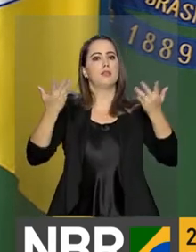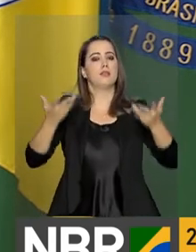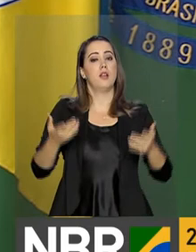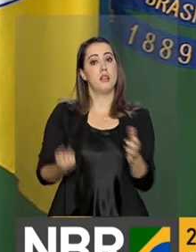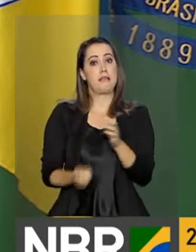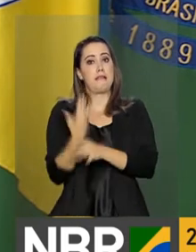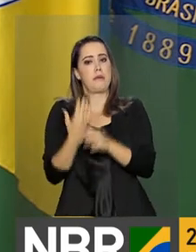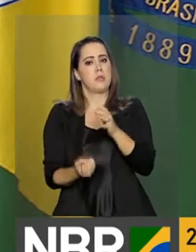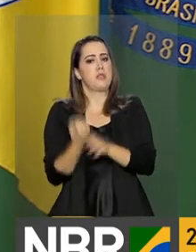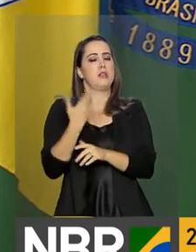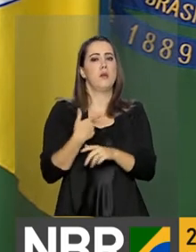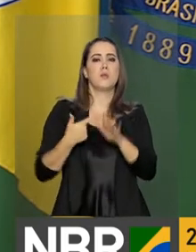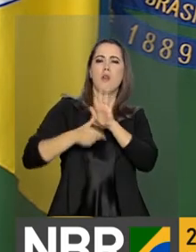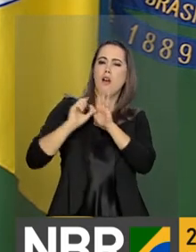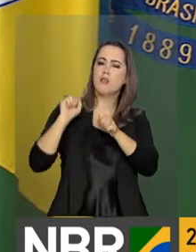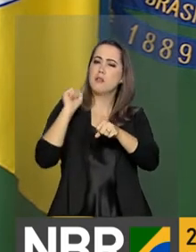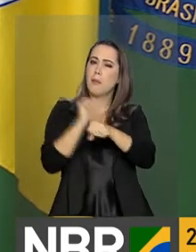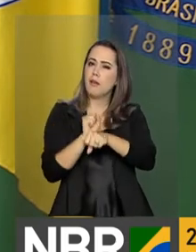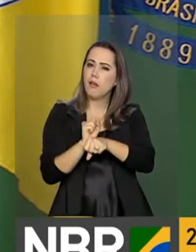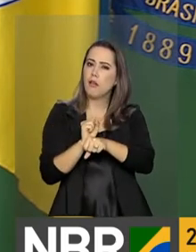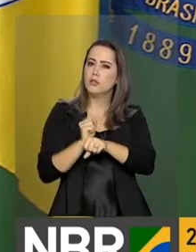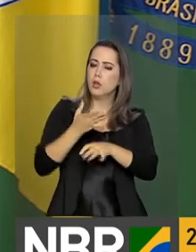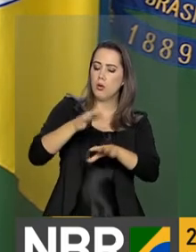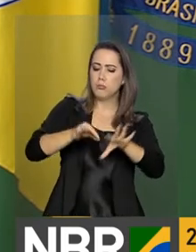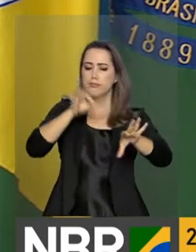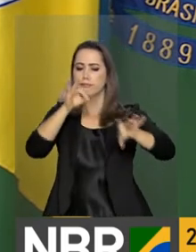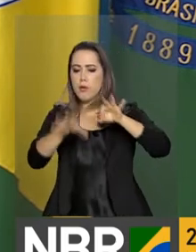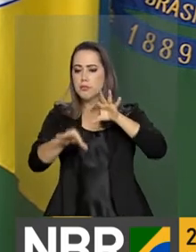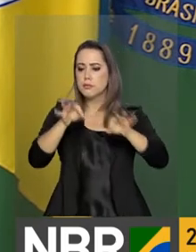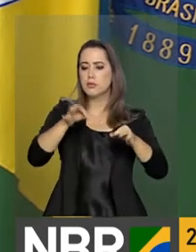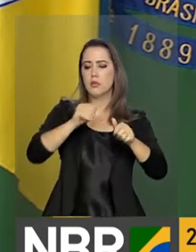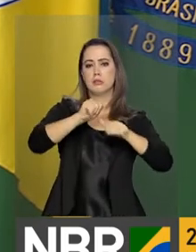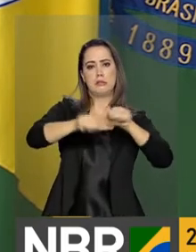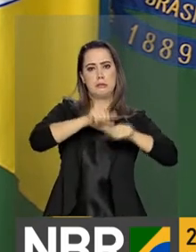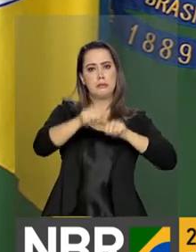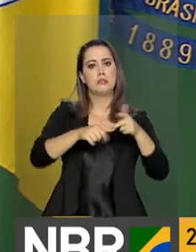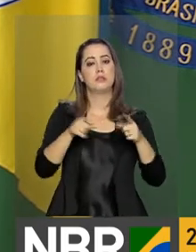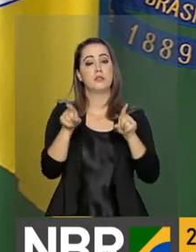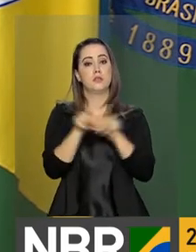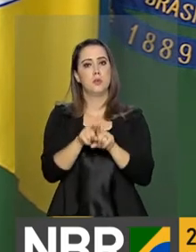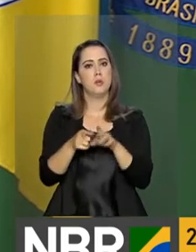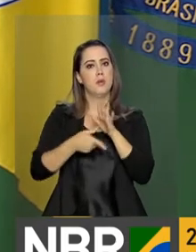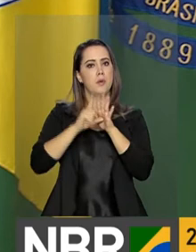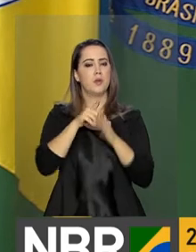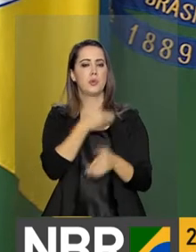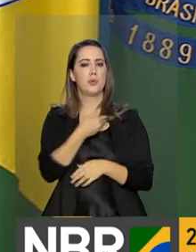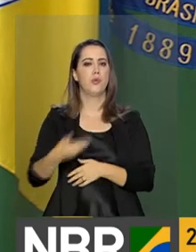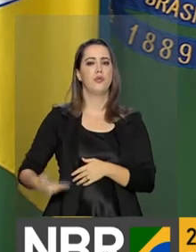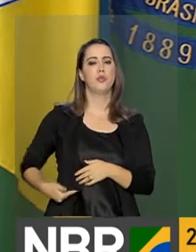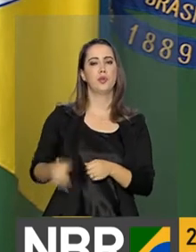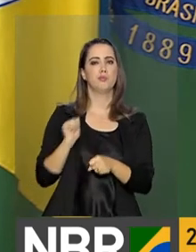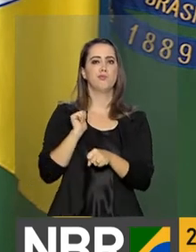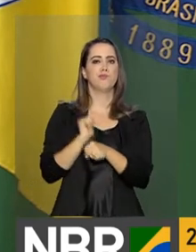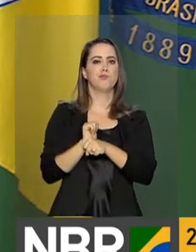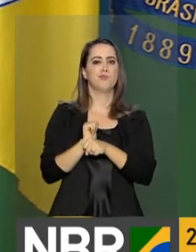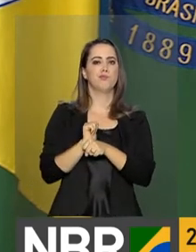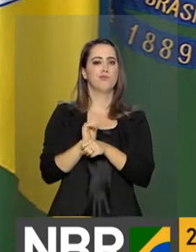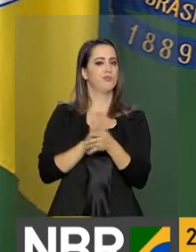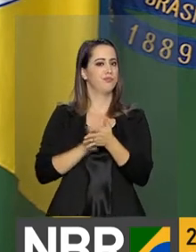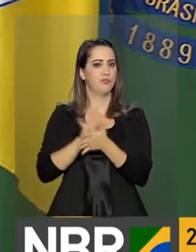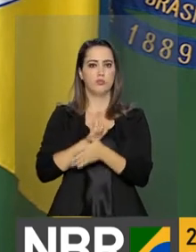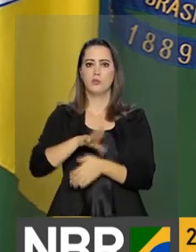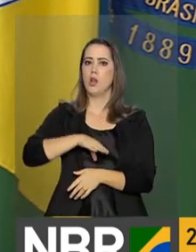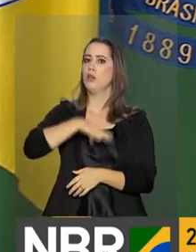estavam paralisadas, sobre as quais os governos não tinham nenhuma coragem, não tinham ousadia, não